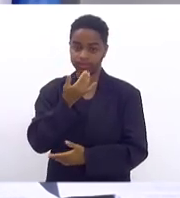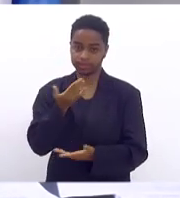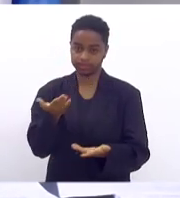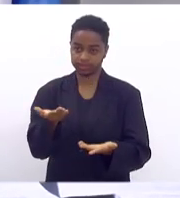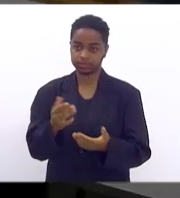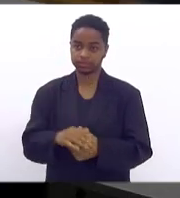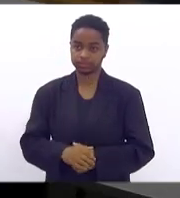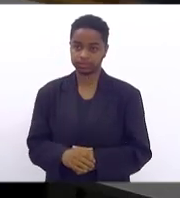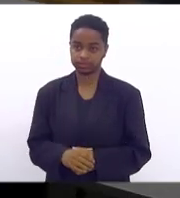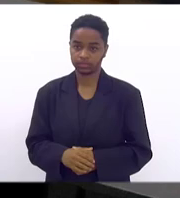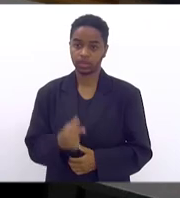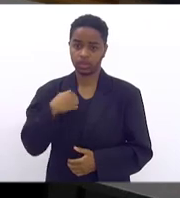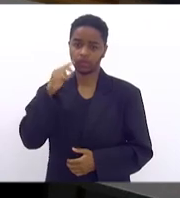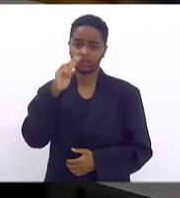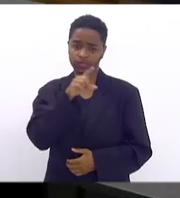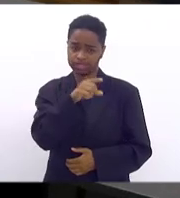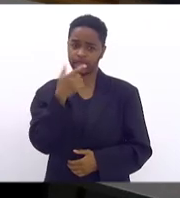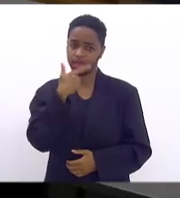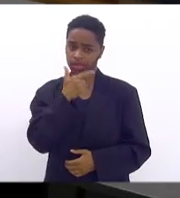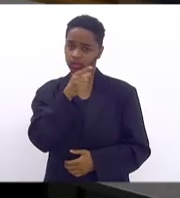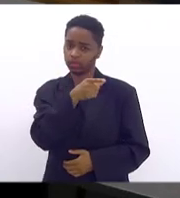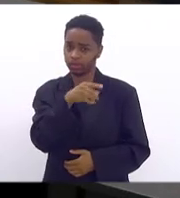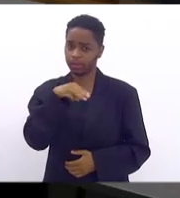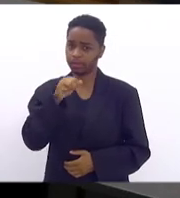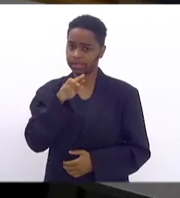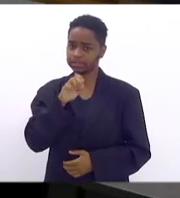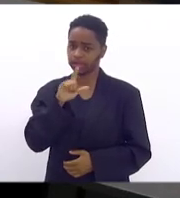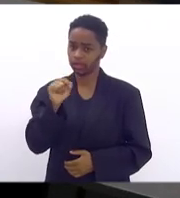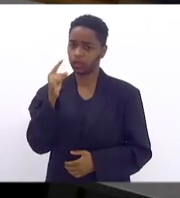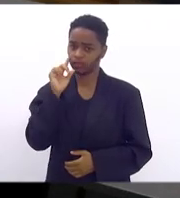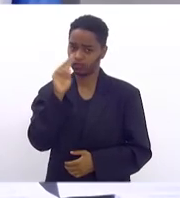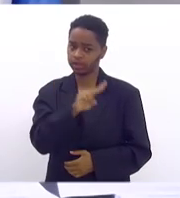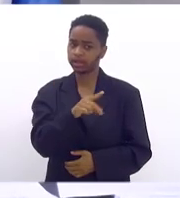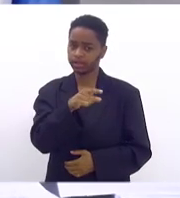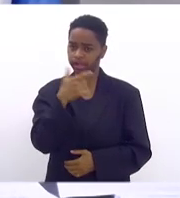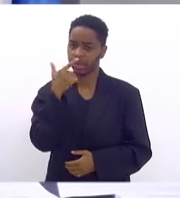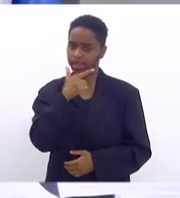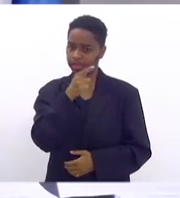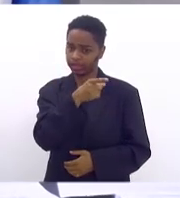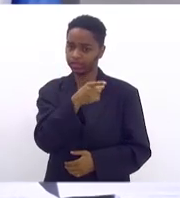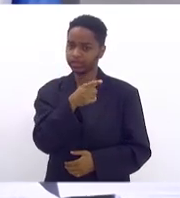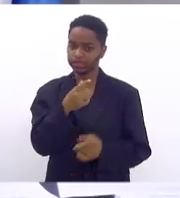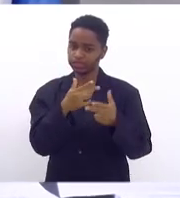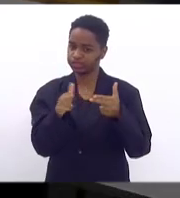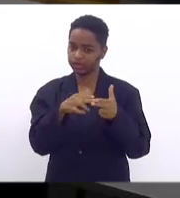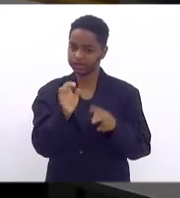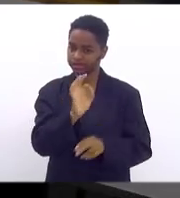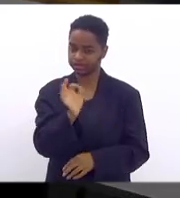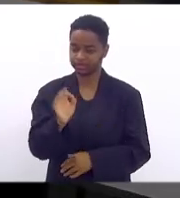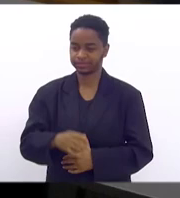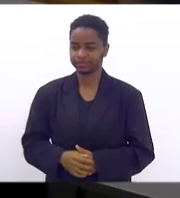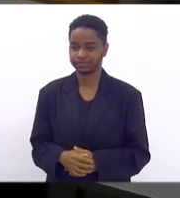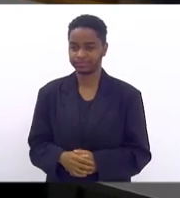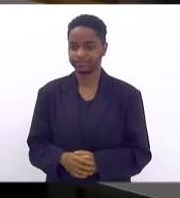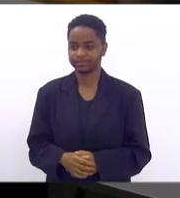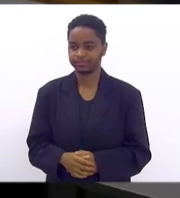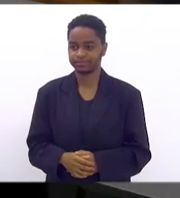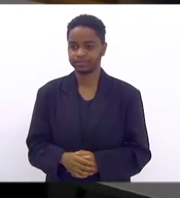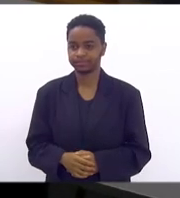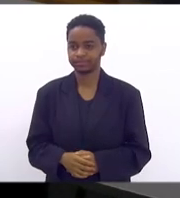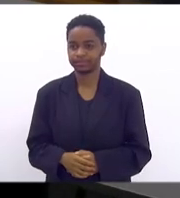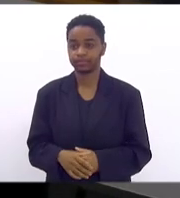lamentavelmente. Tô vendo você rindo, Marcelo Seldino. Ele tá rindo, ele nem disfarçou. E